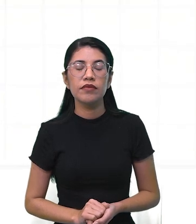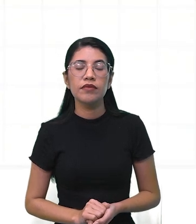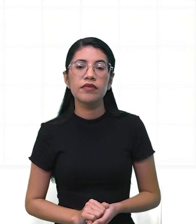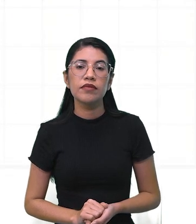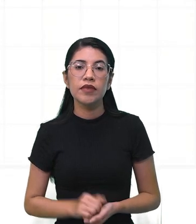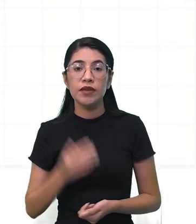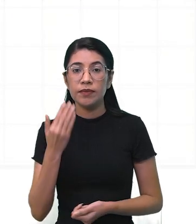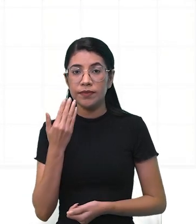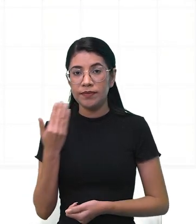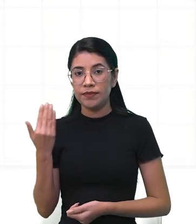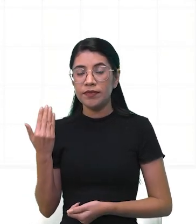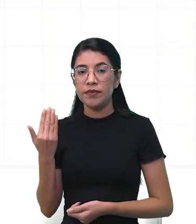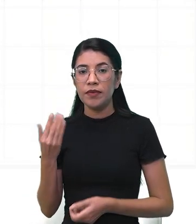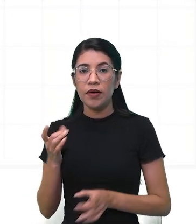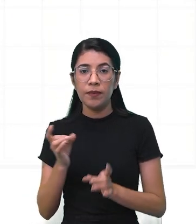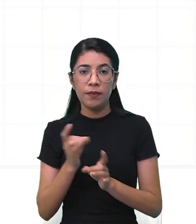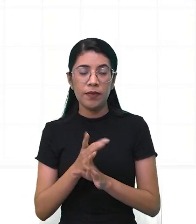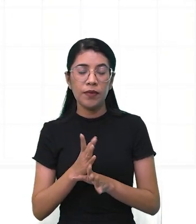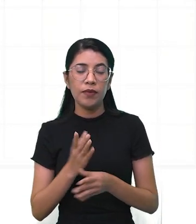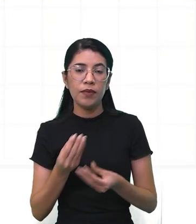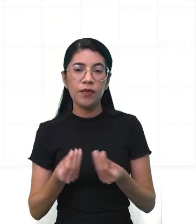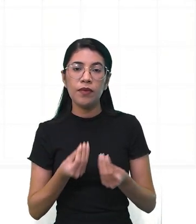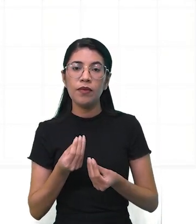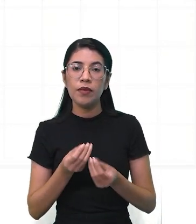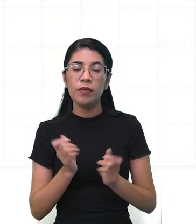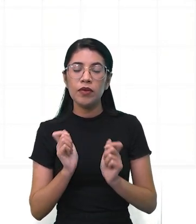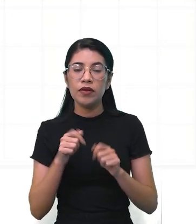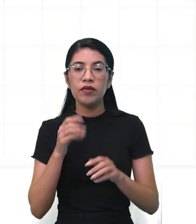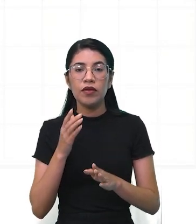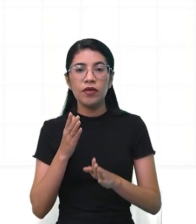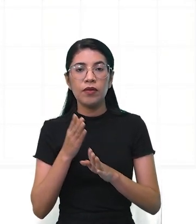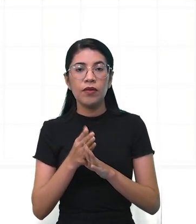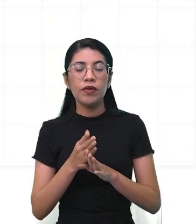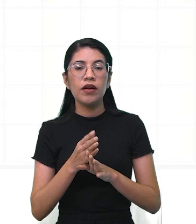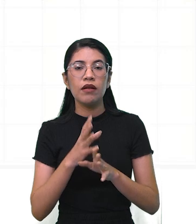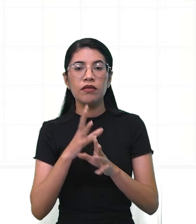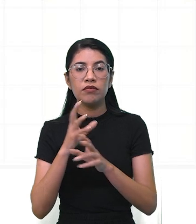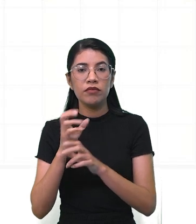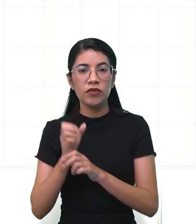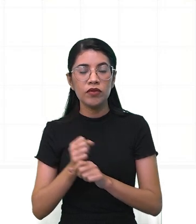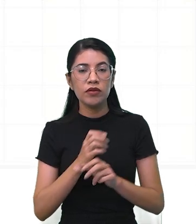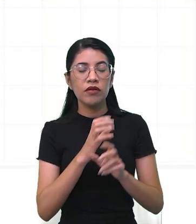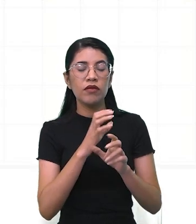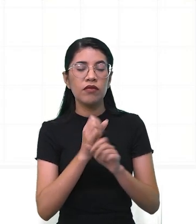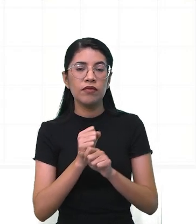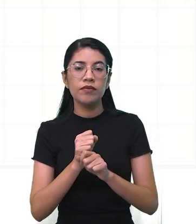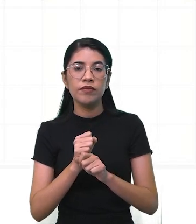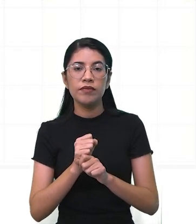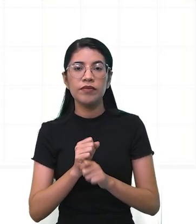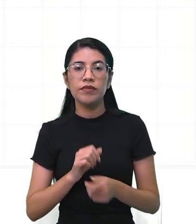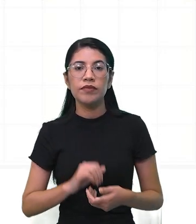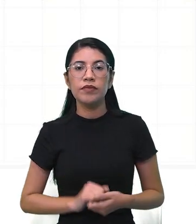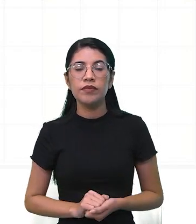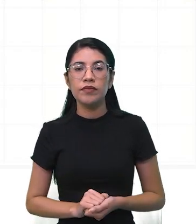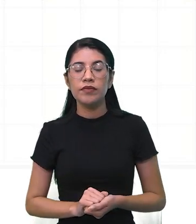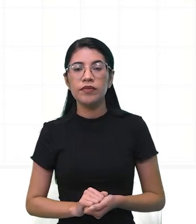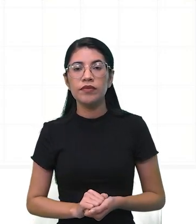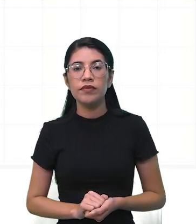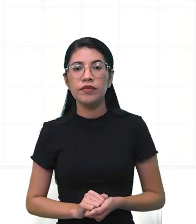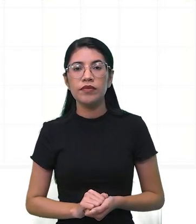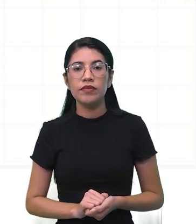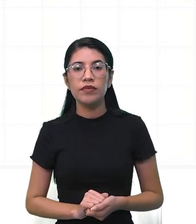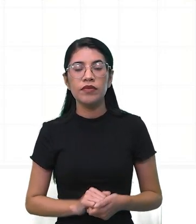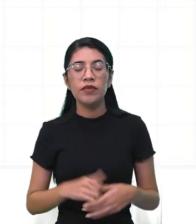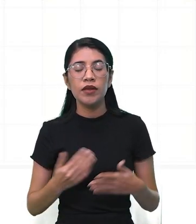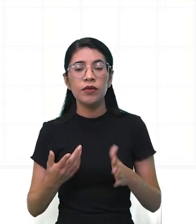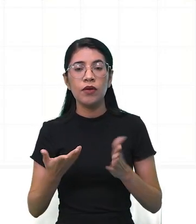Então, é dessa forma que a gente vai fazer esses cálculos aí, tá bom? Eu trouxe